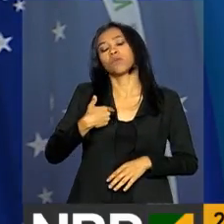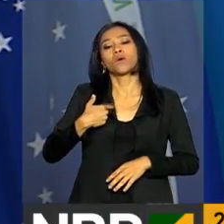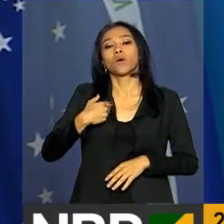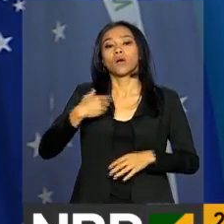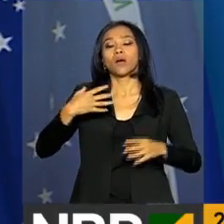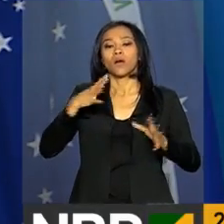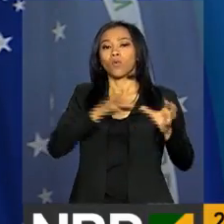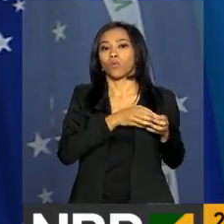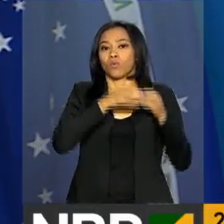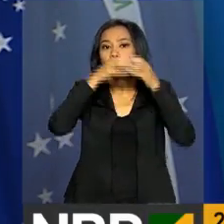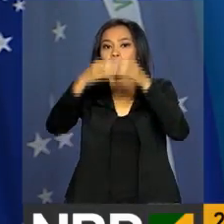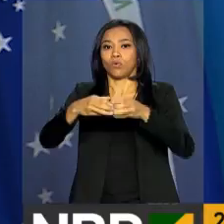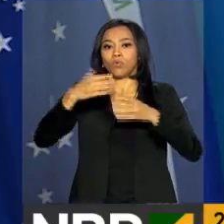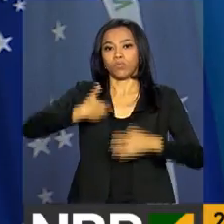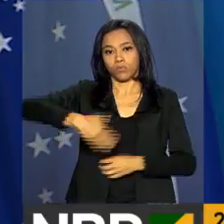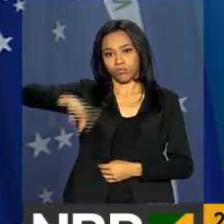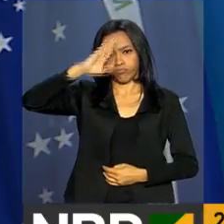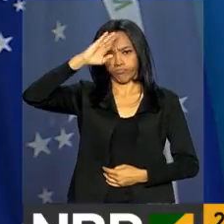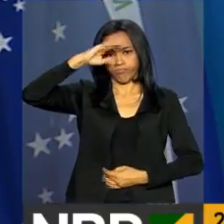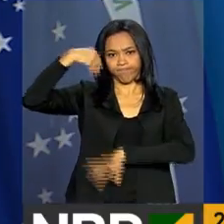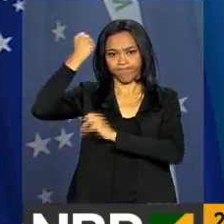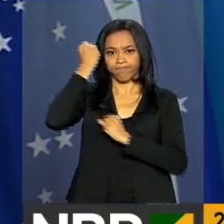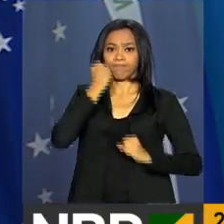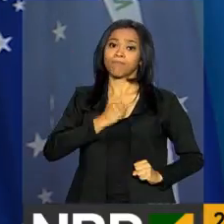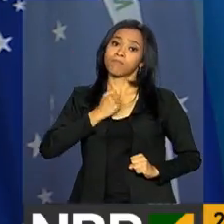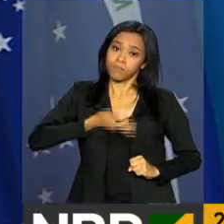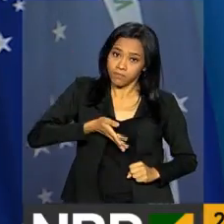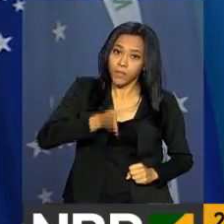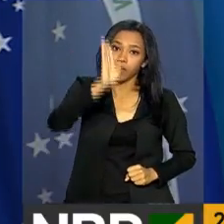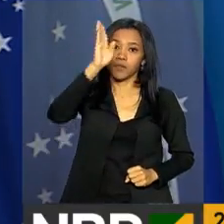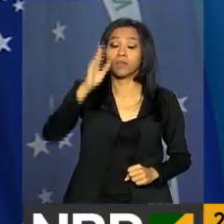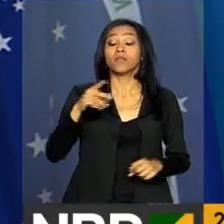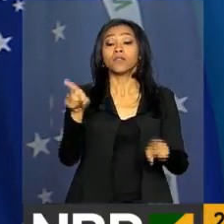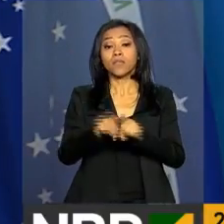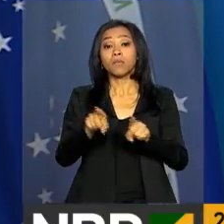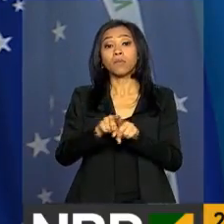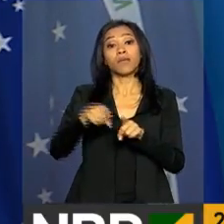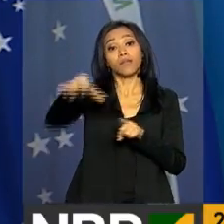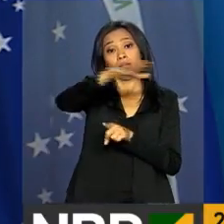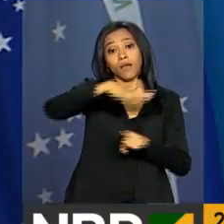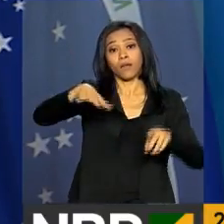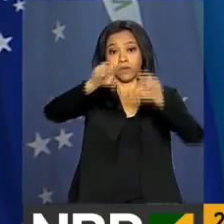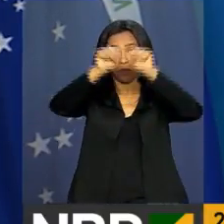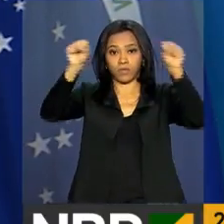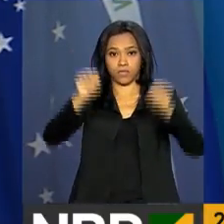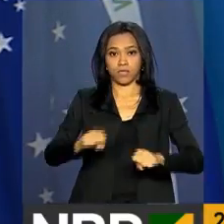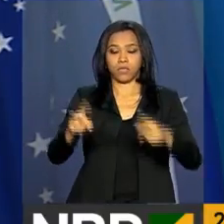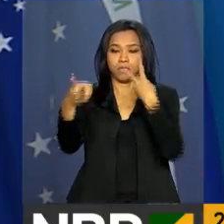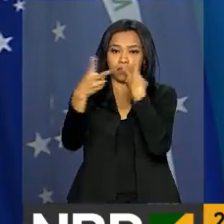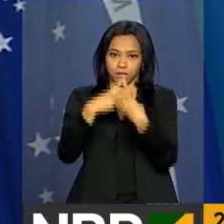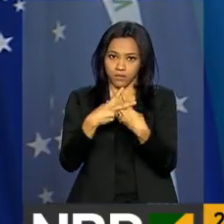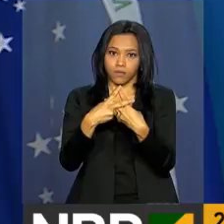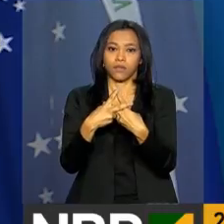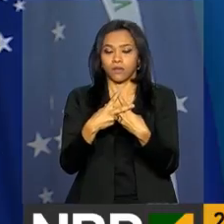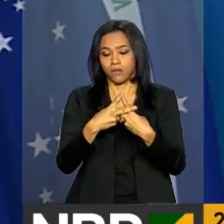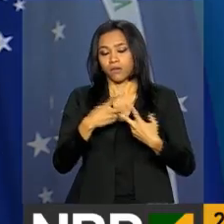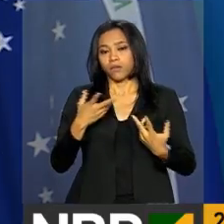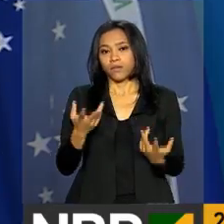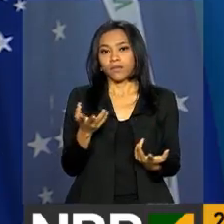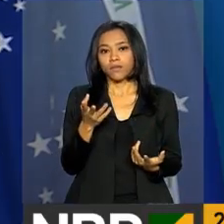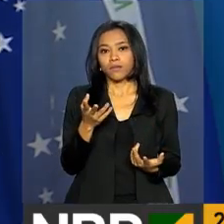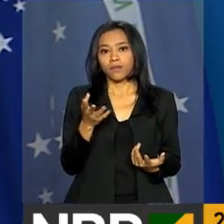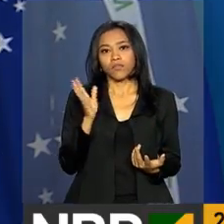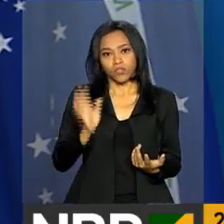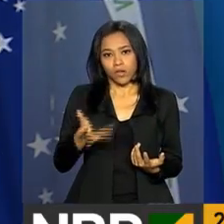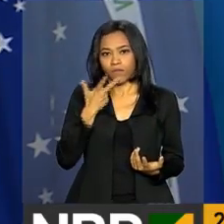é não só para a segurança pública mas também para o sistema penitenciário que seria inevitável como fizemos e